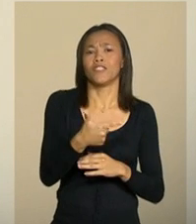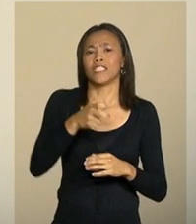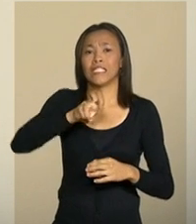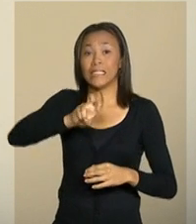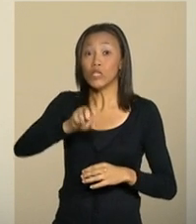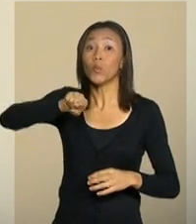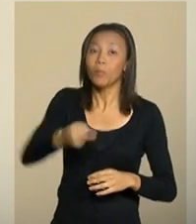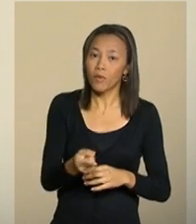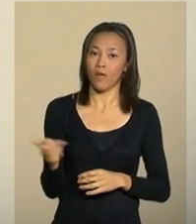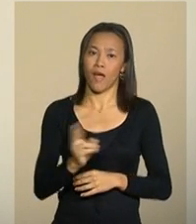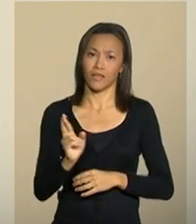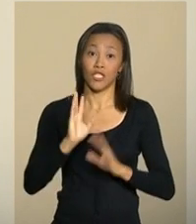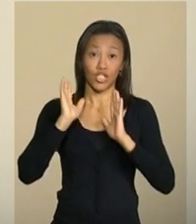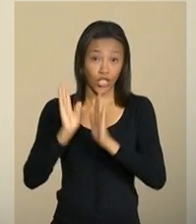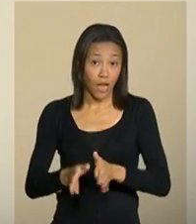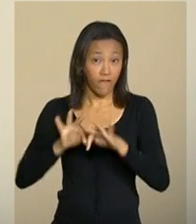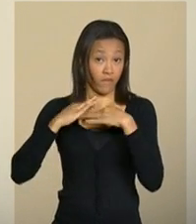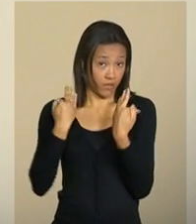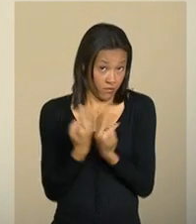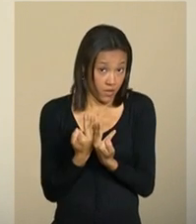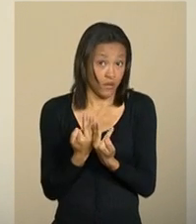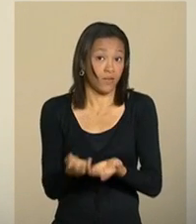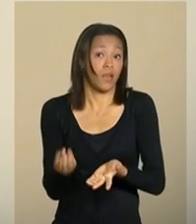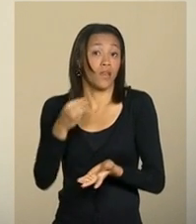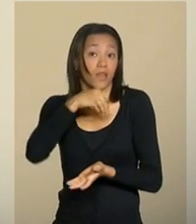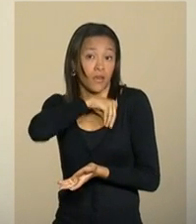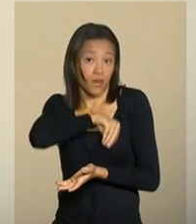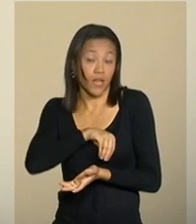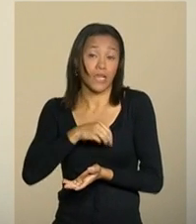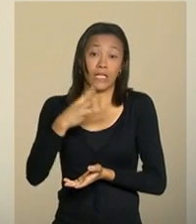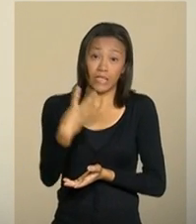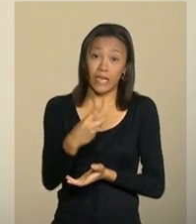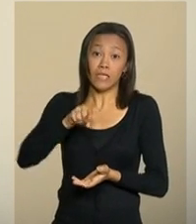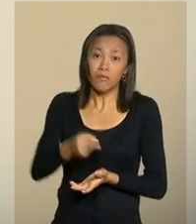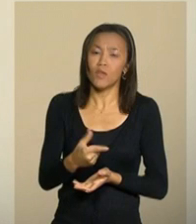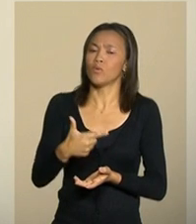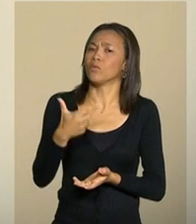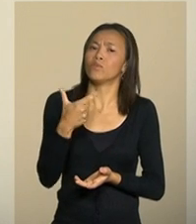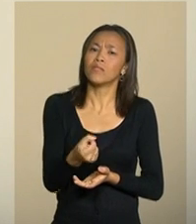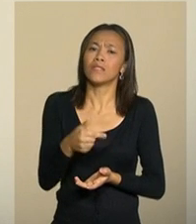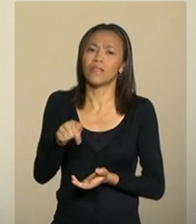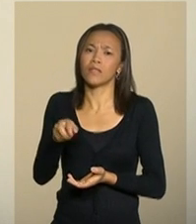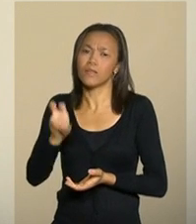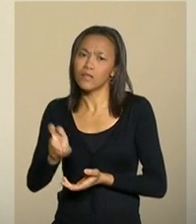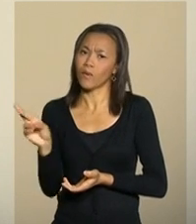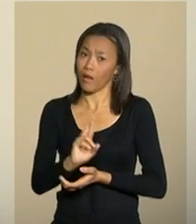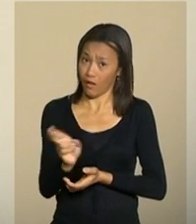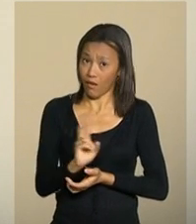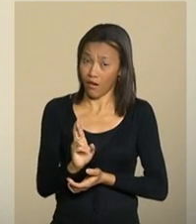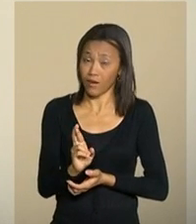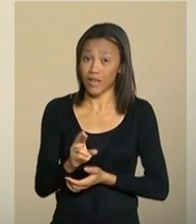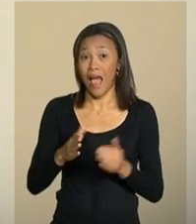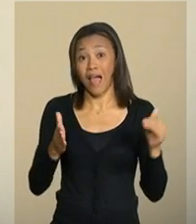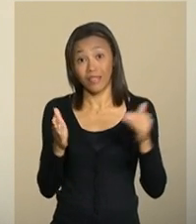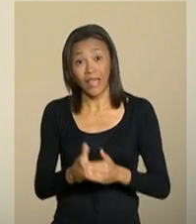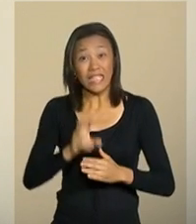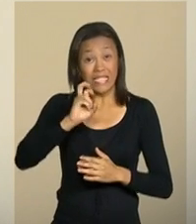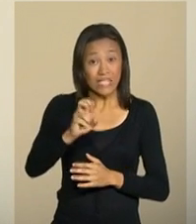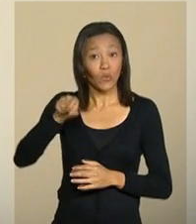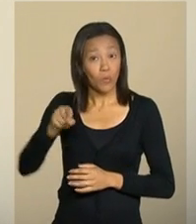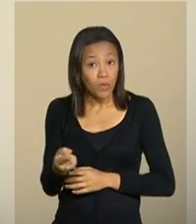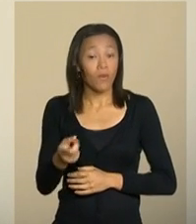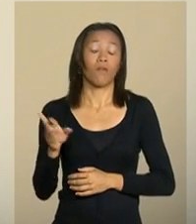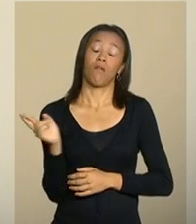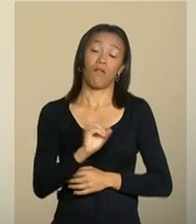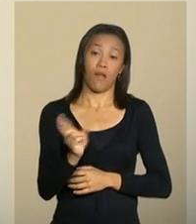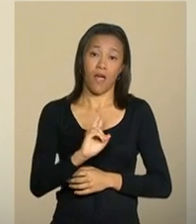25.000 já para as famílias que ganham de R 3.275 até R